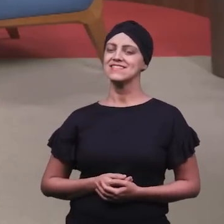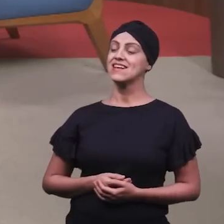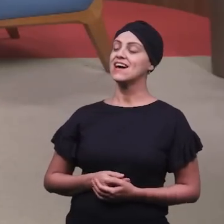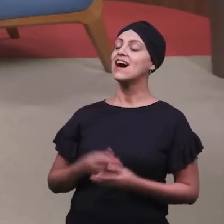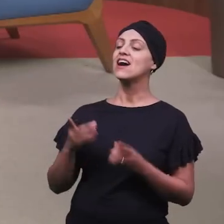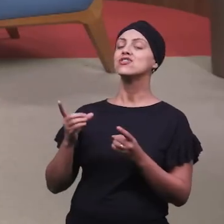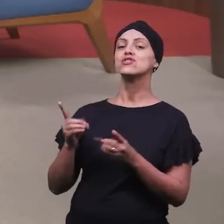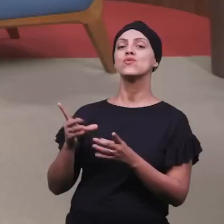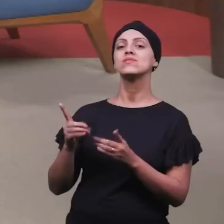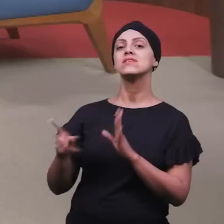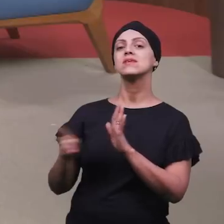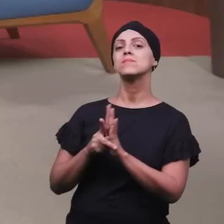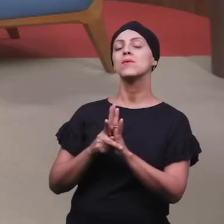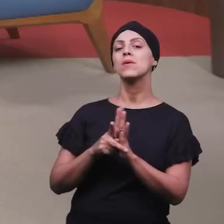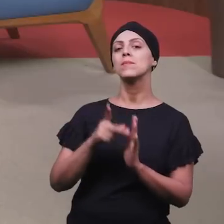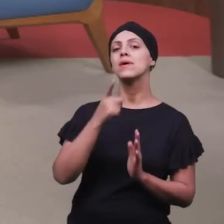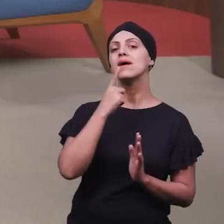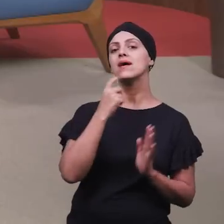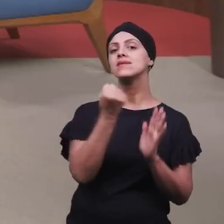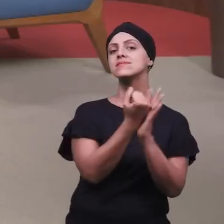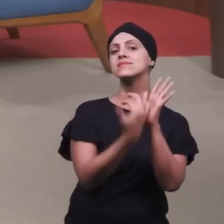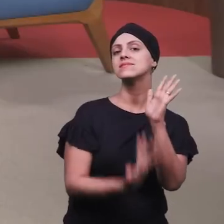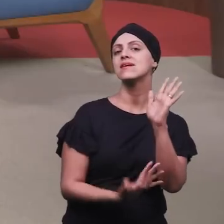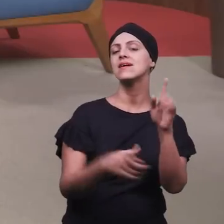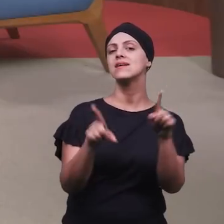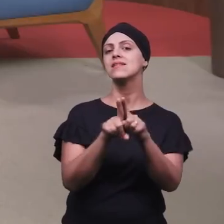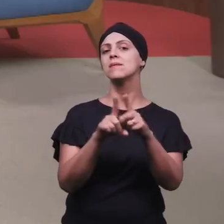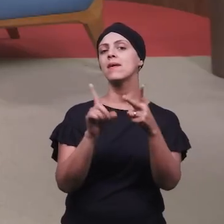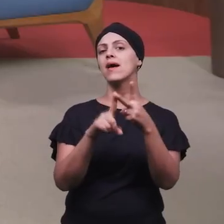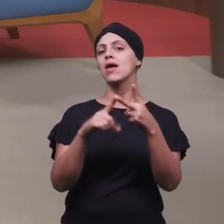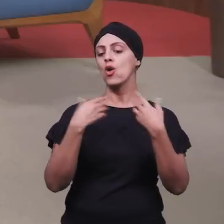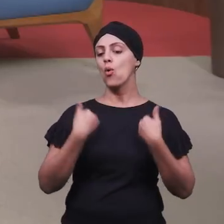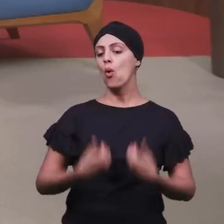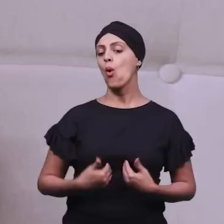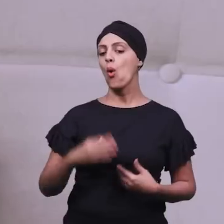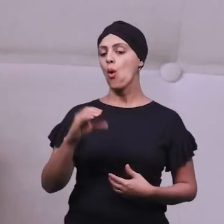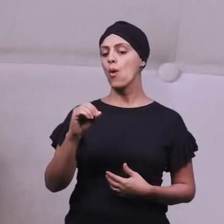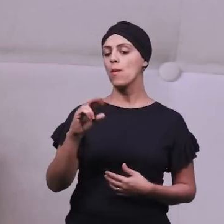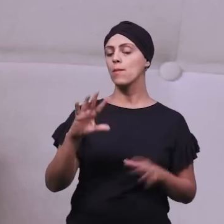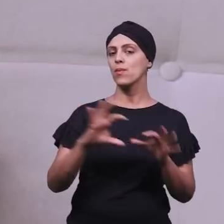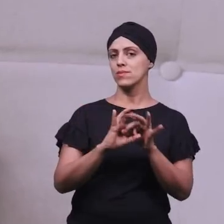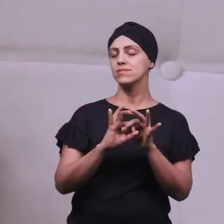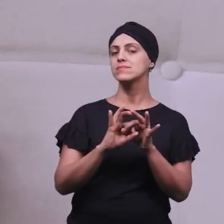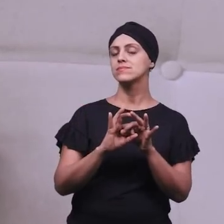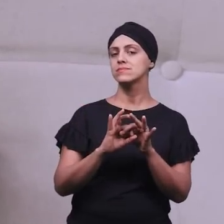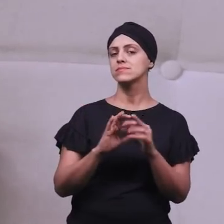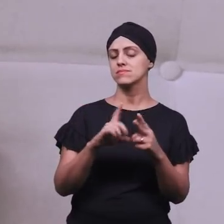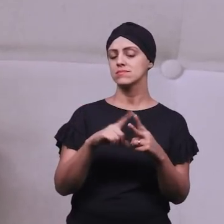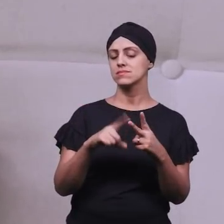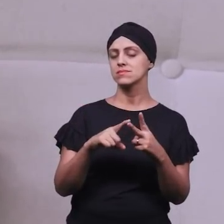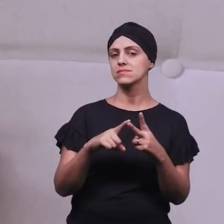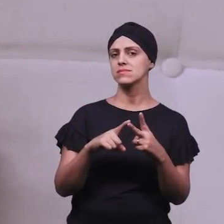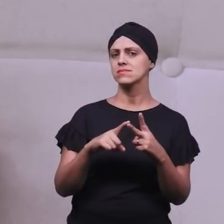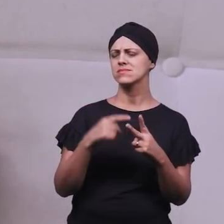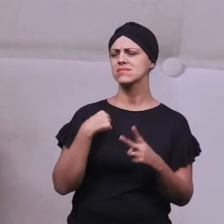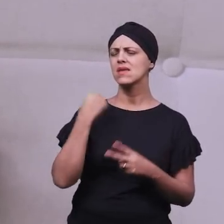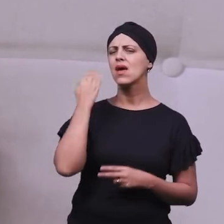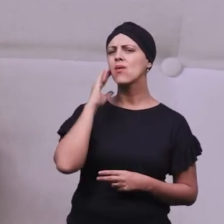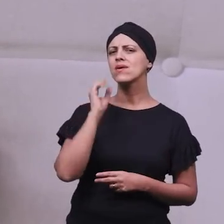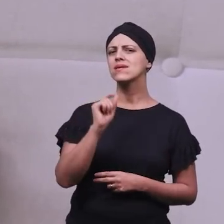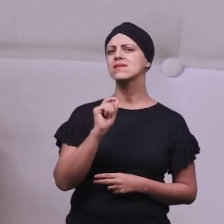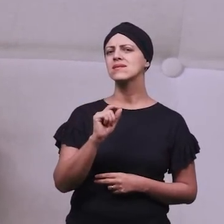seguinte sentido, a doutrina de sangue e corpo, eu entendo, sabe, pastor Daniel